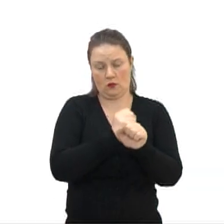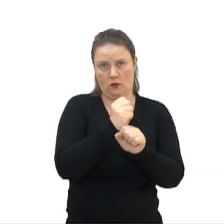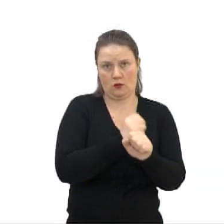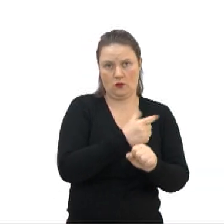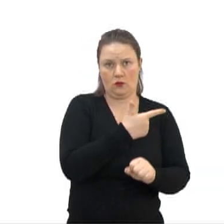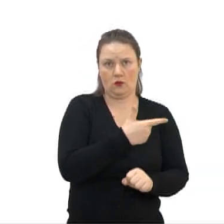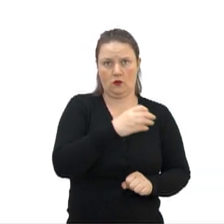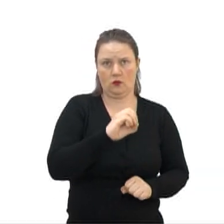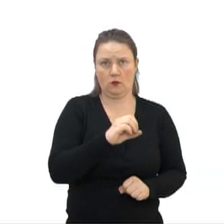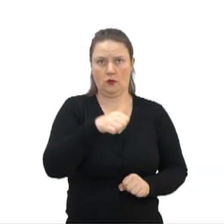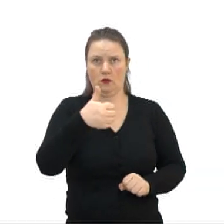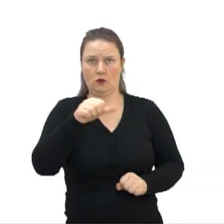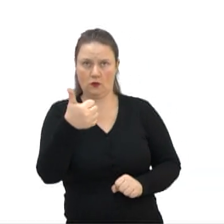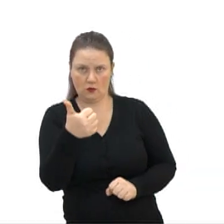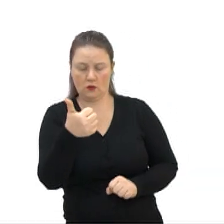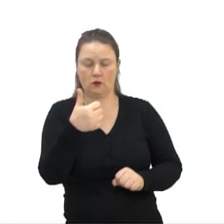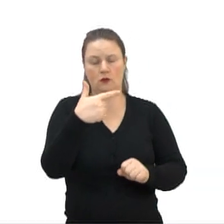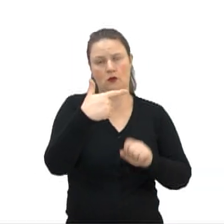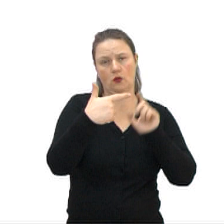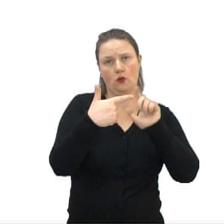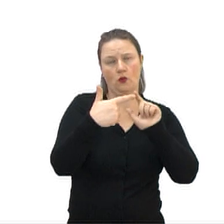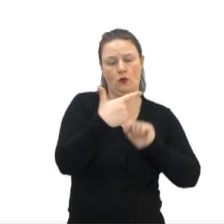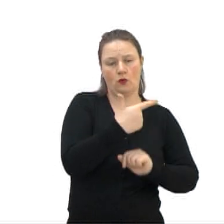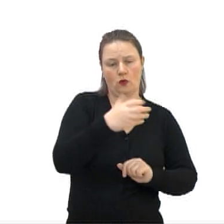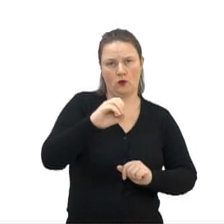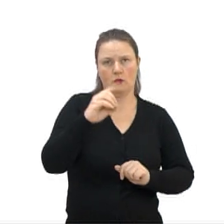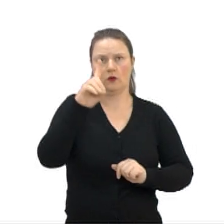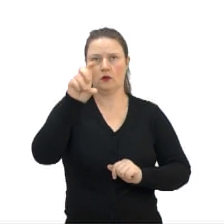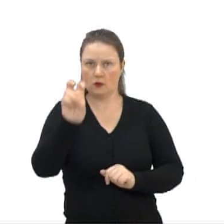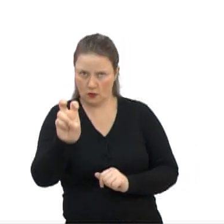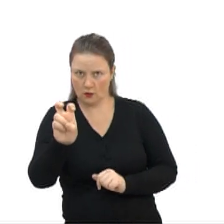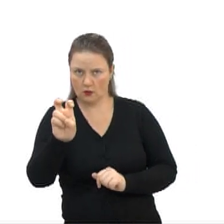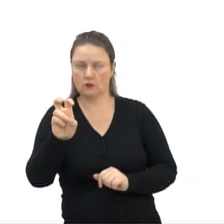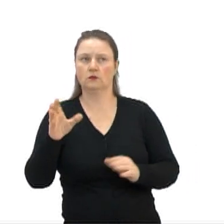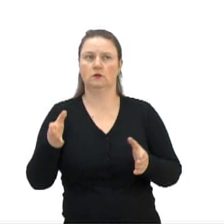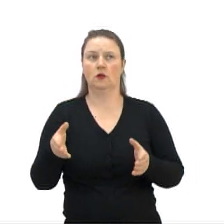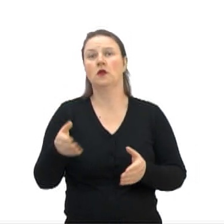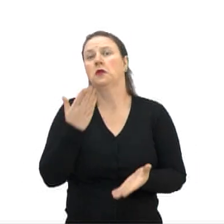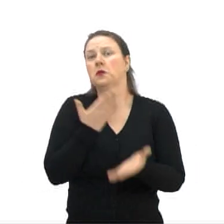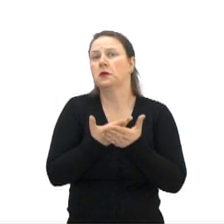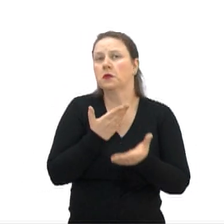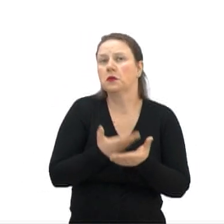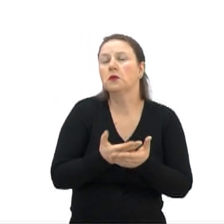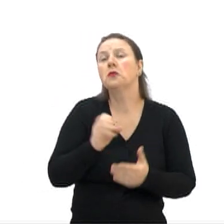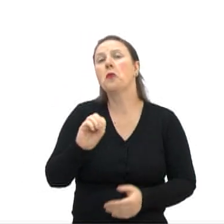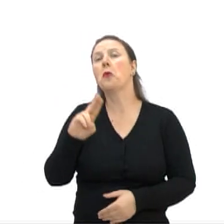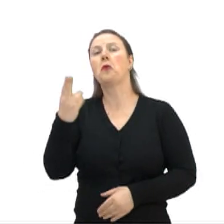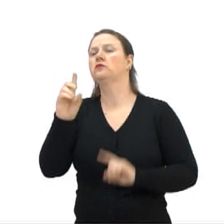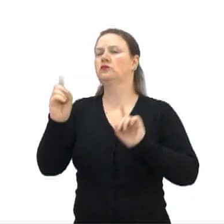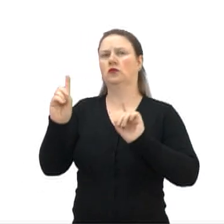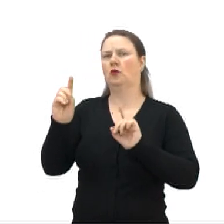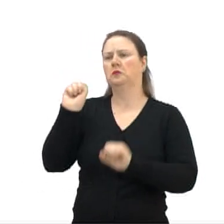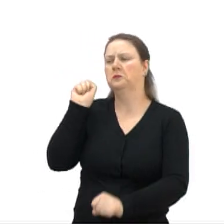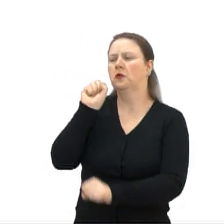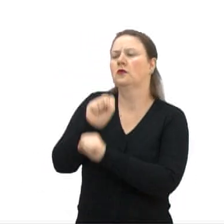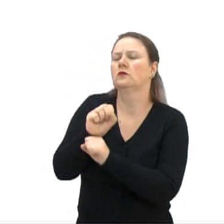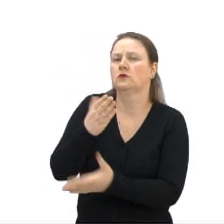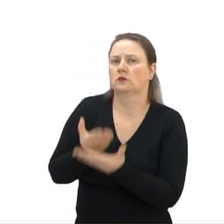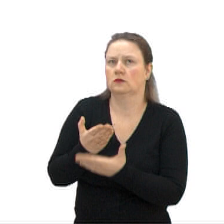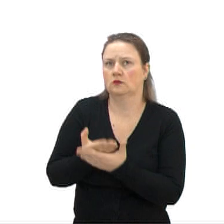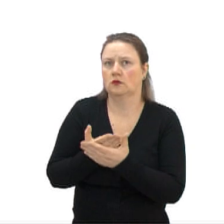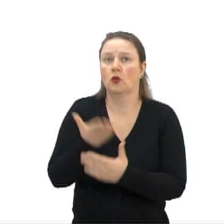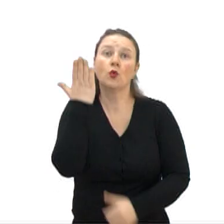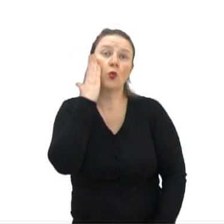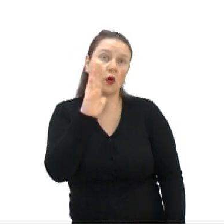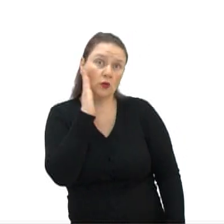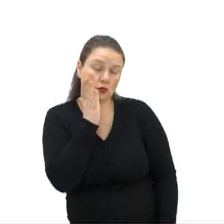2011 e o ano de 2015. Estuda ou não estuda atualmente. Tenho em azul os